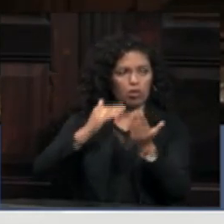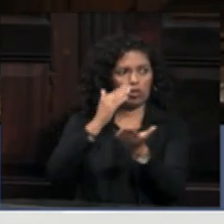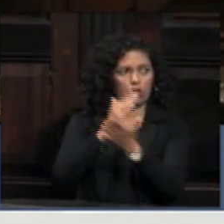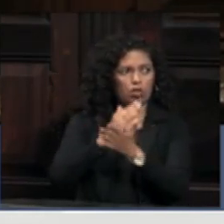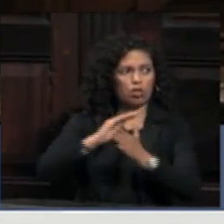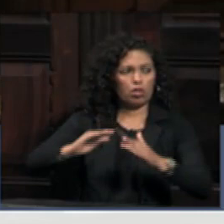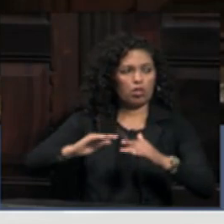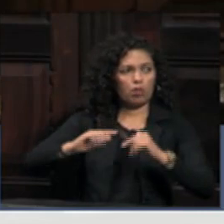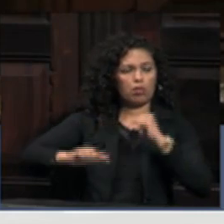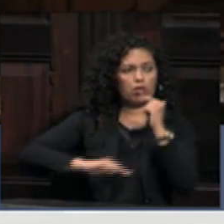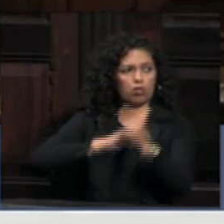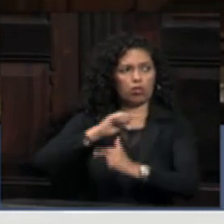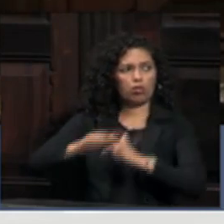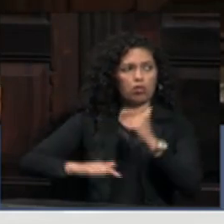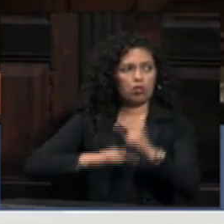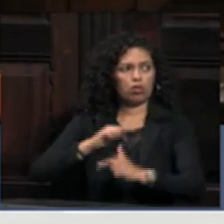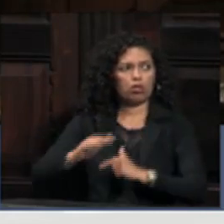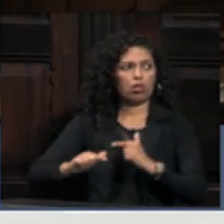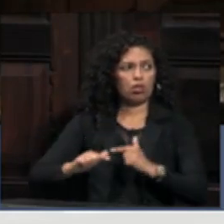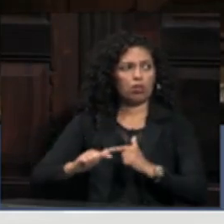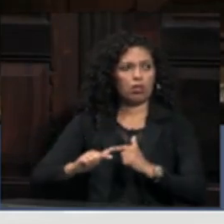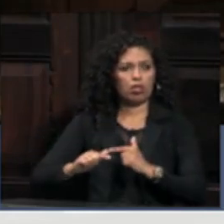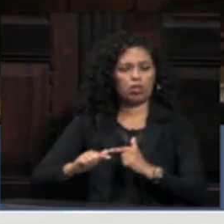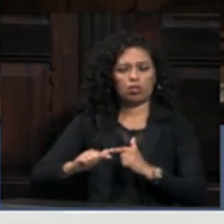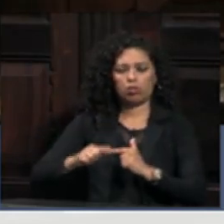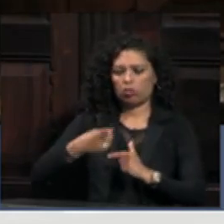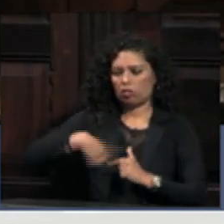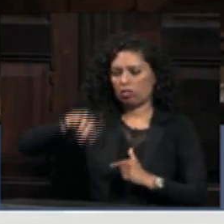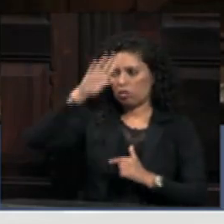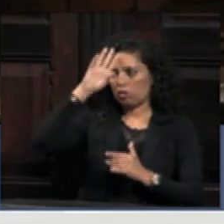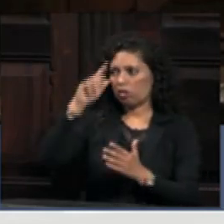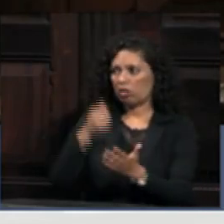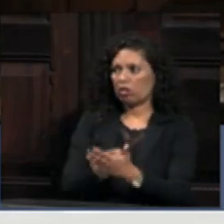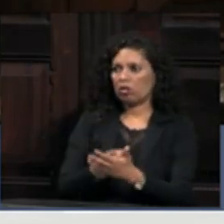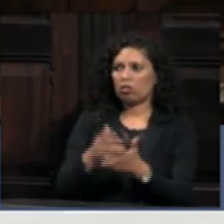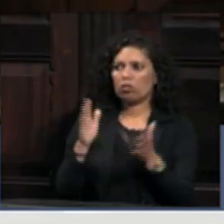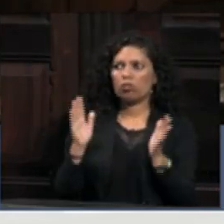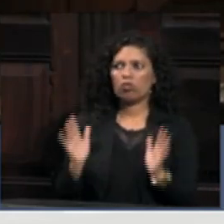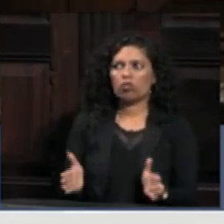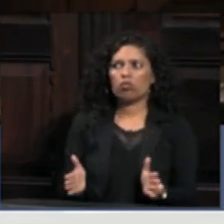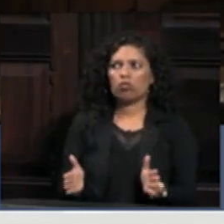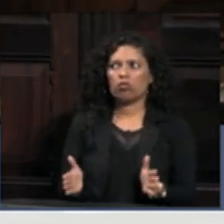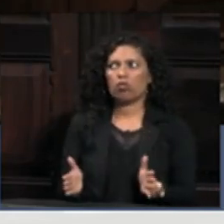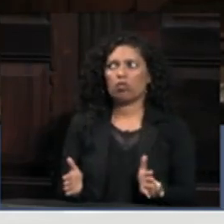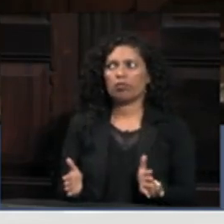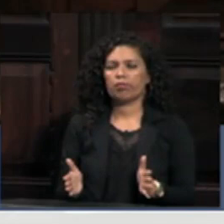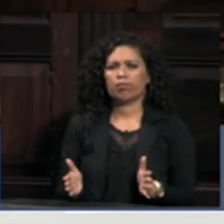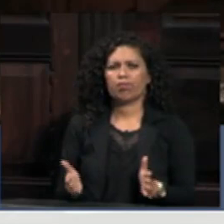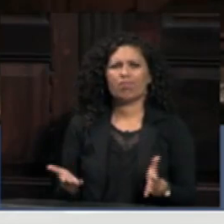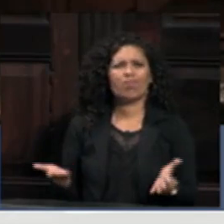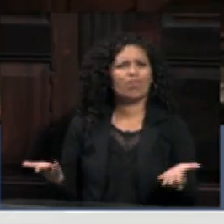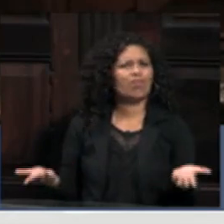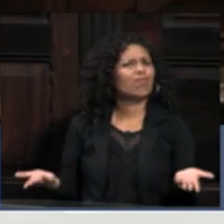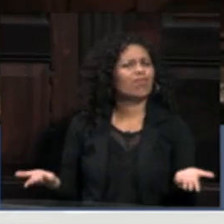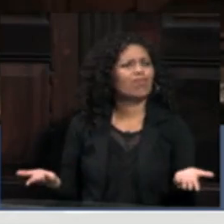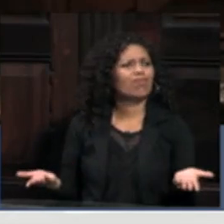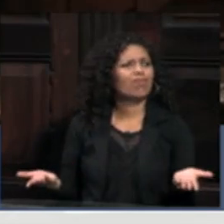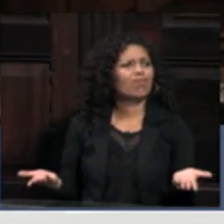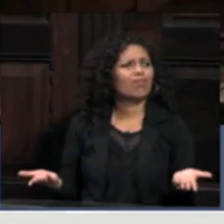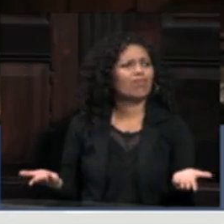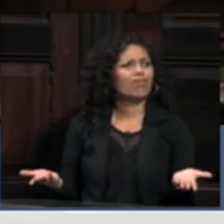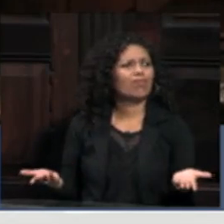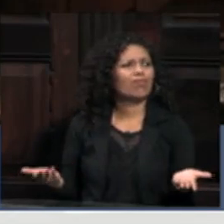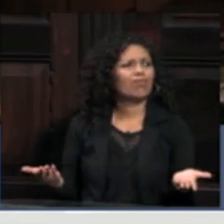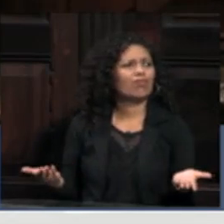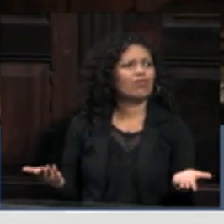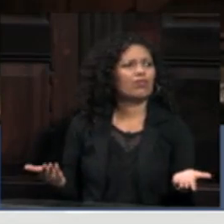ministérios, suas responsabilidades, já estava tomada. Eu, senhor presidente, obviamente, como